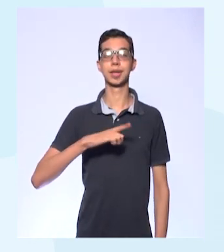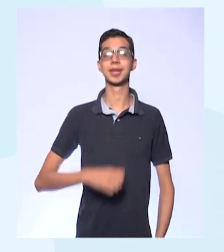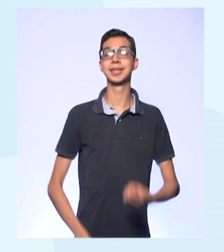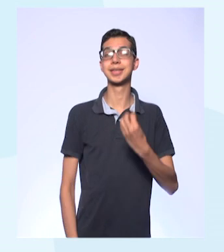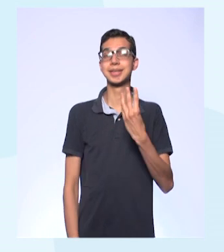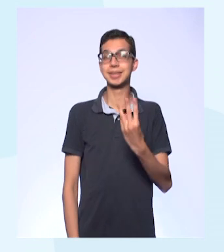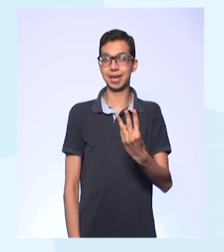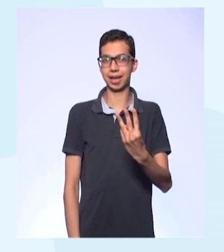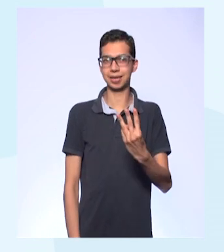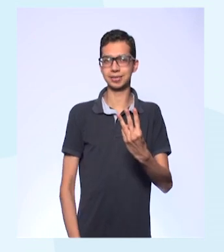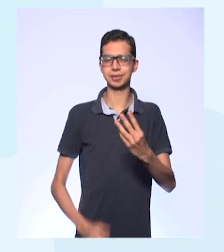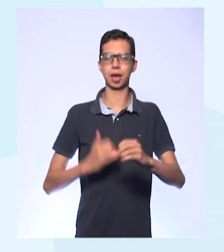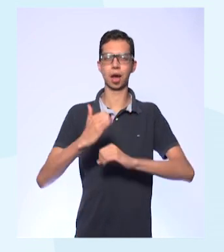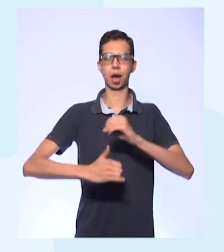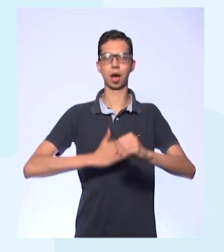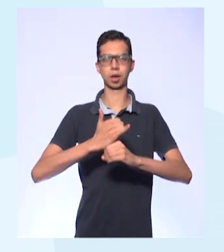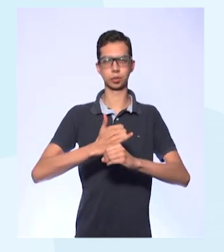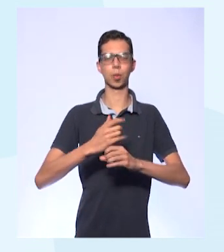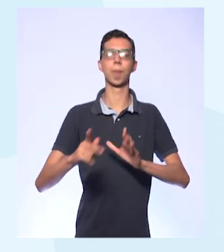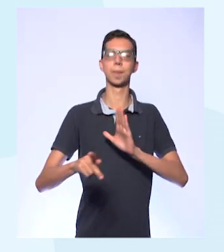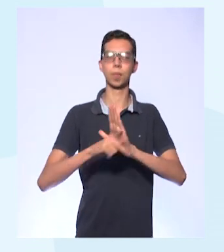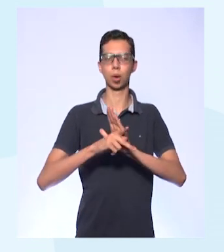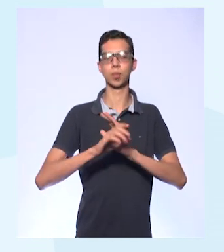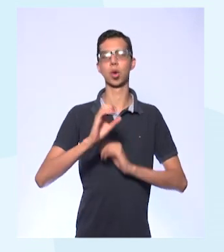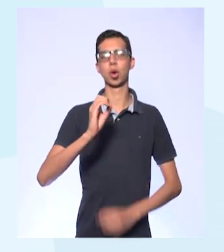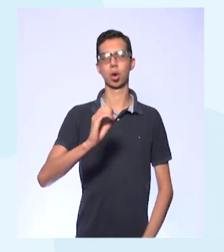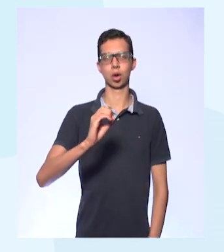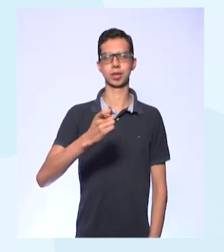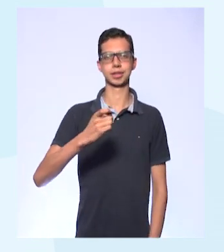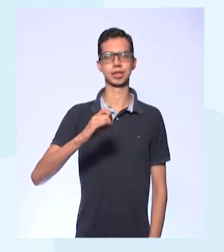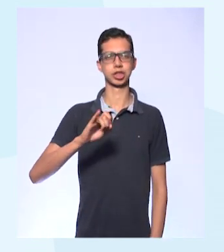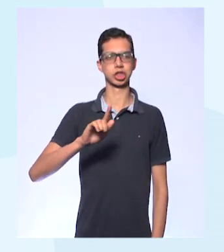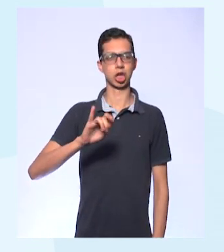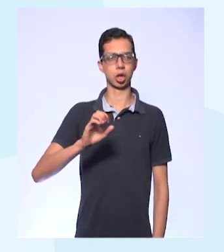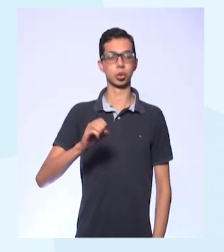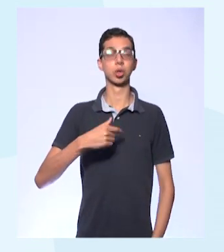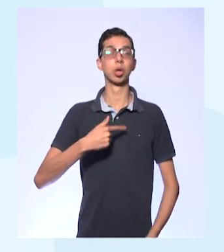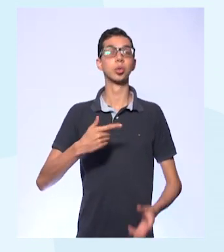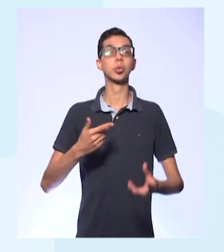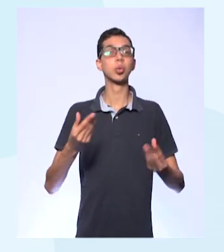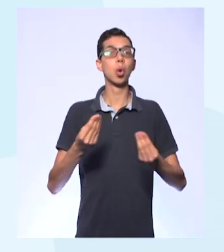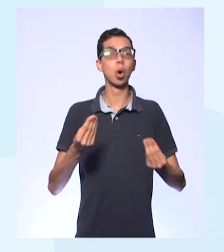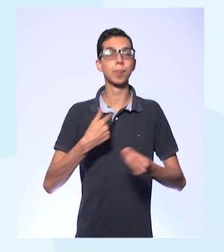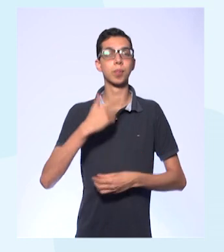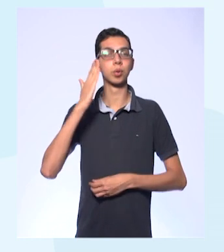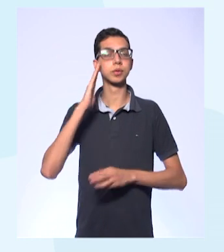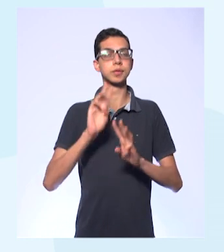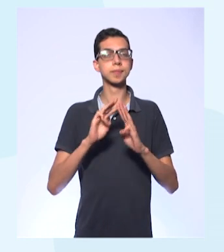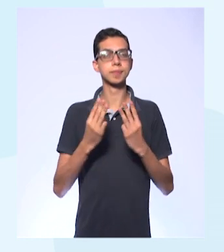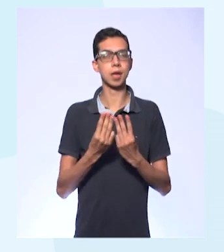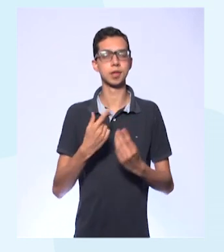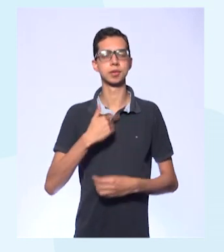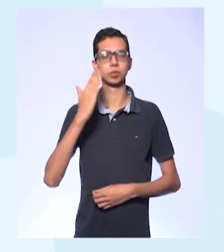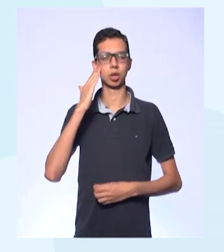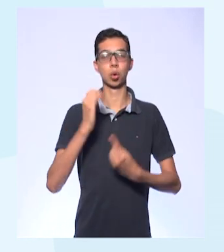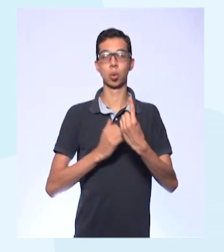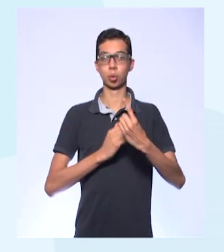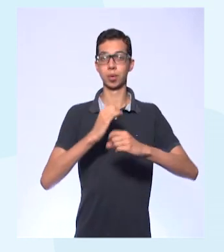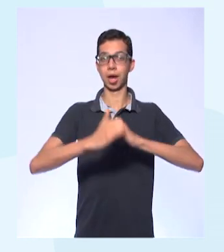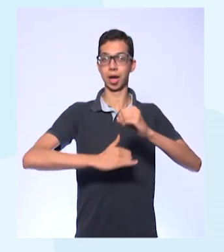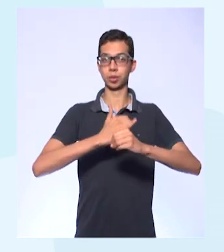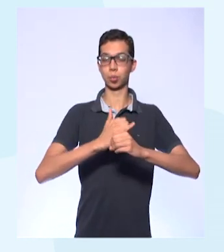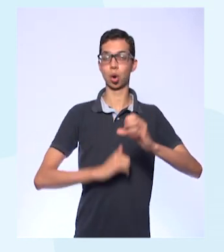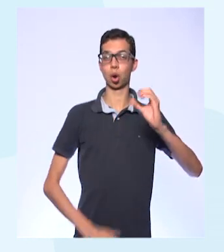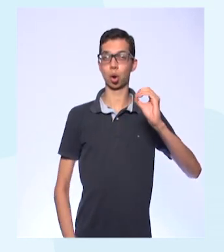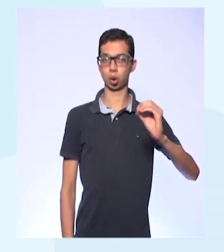eu calcular a massa do gás oxigênio, o que eu tenho que fazer? Eu sei que um átomo de oxigênio pesa, né,